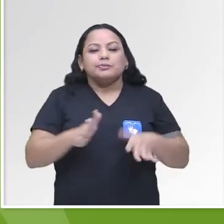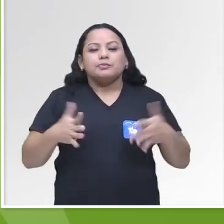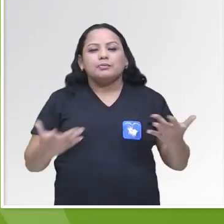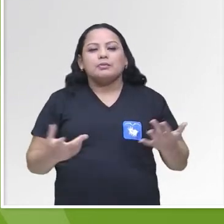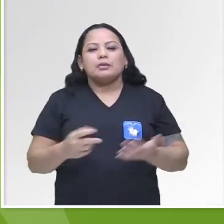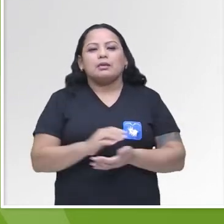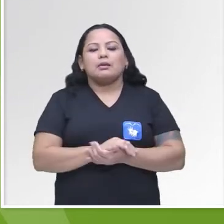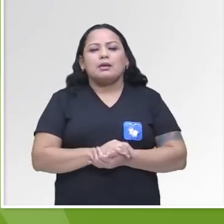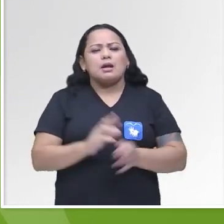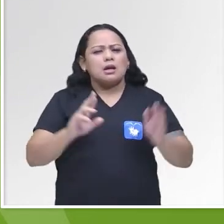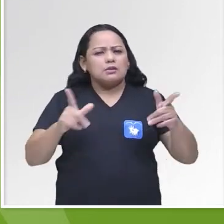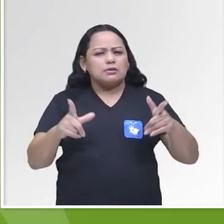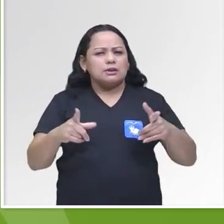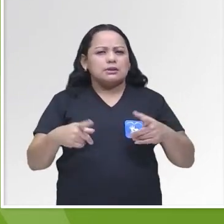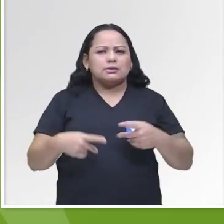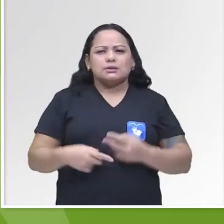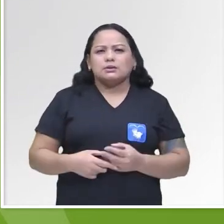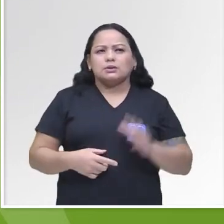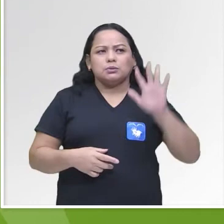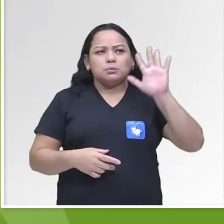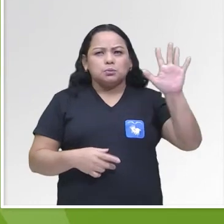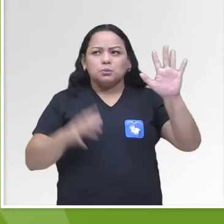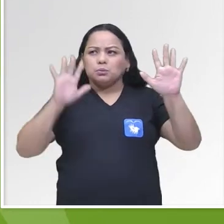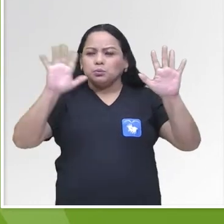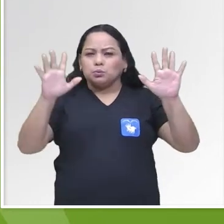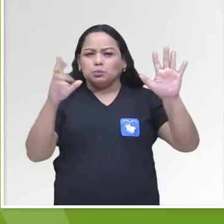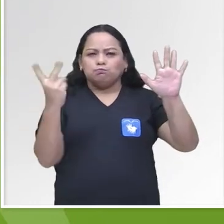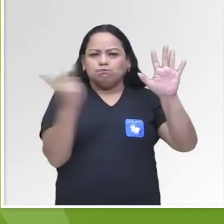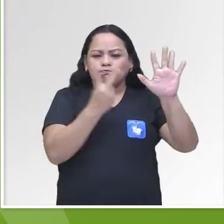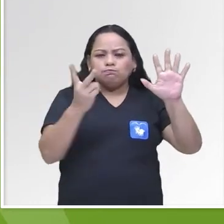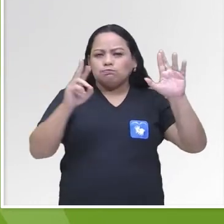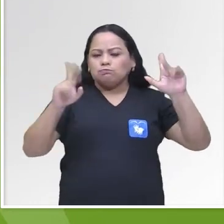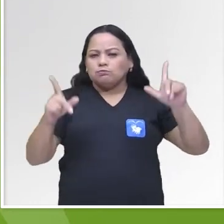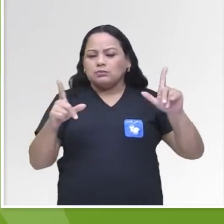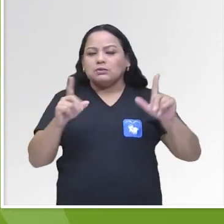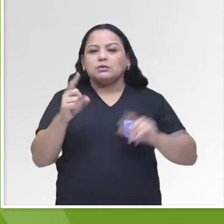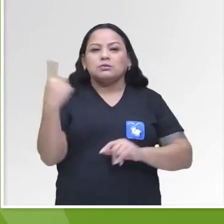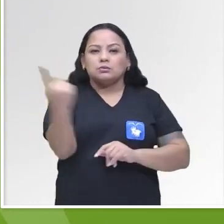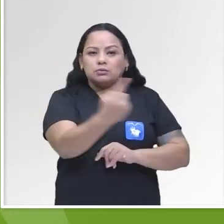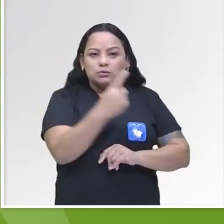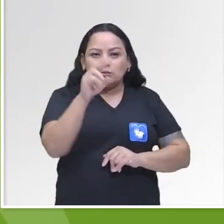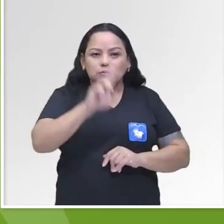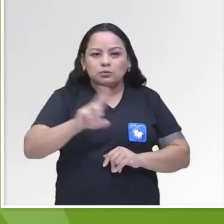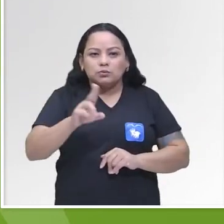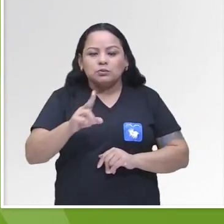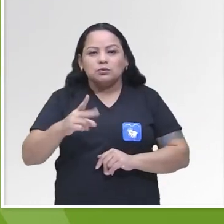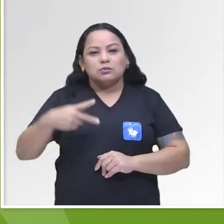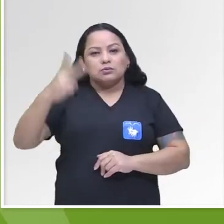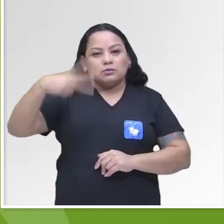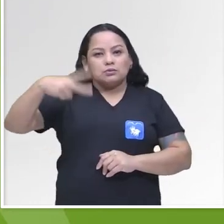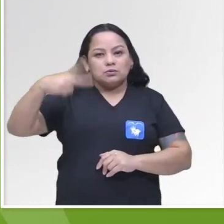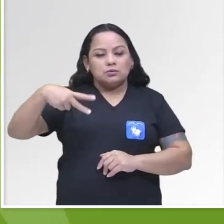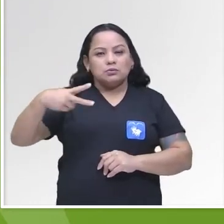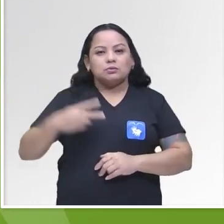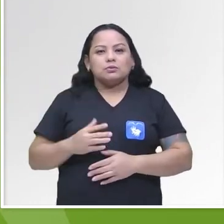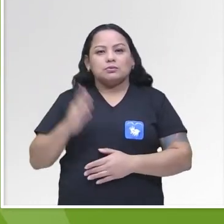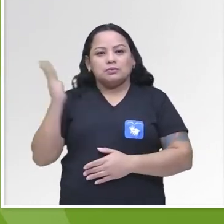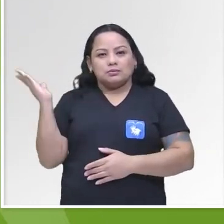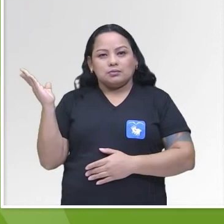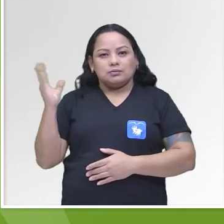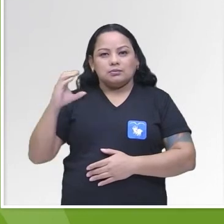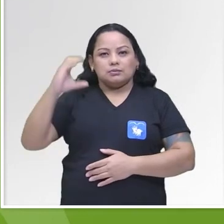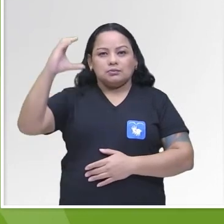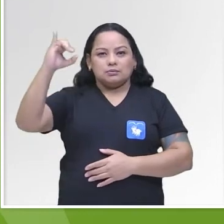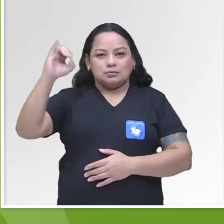para diferenciar um composto do outro, a gente vai utilizar esses dois prefixos, o cis e